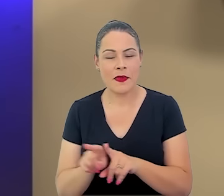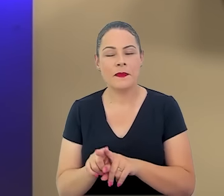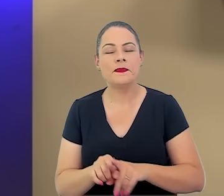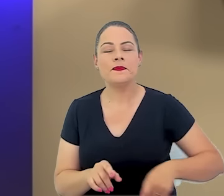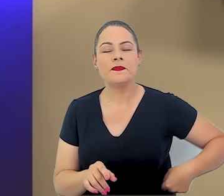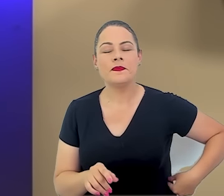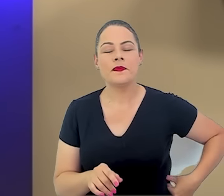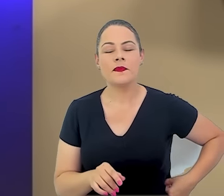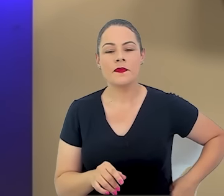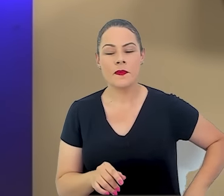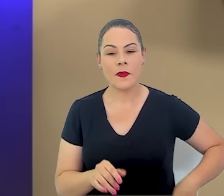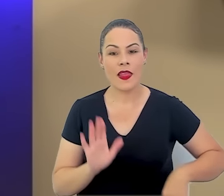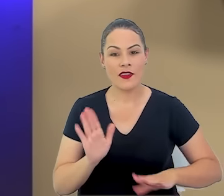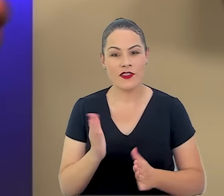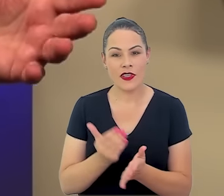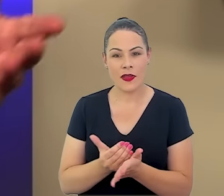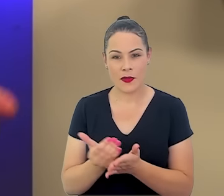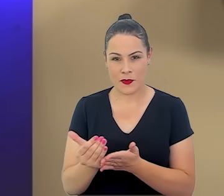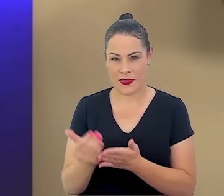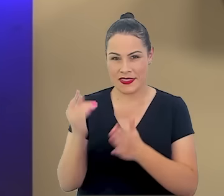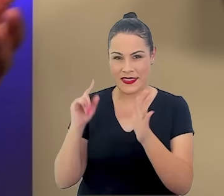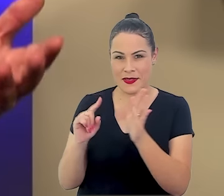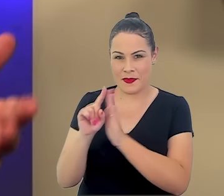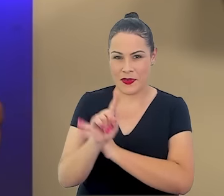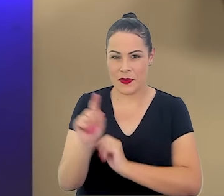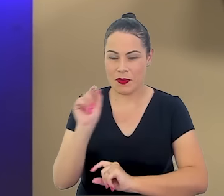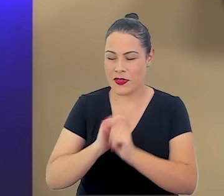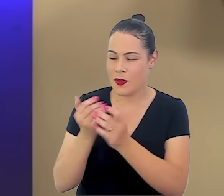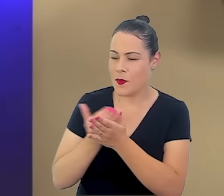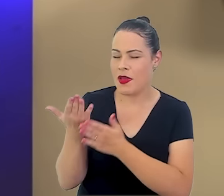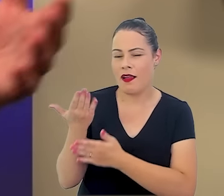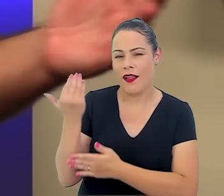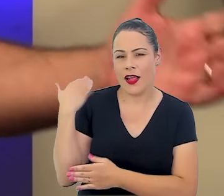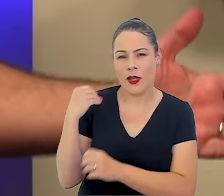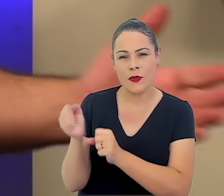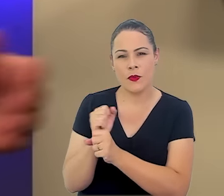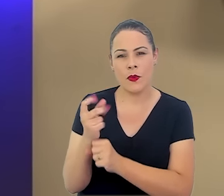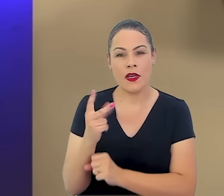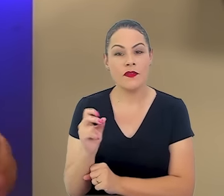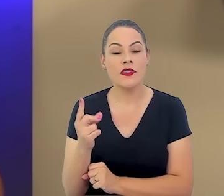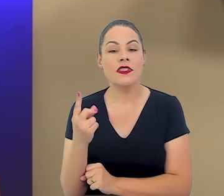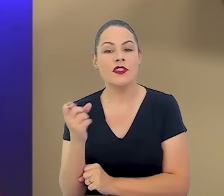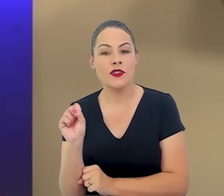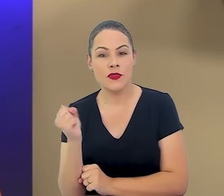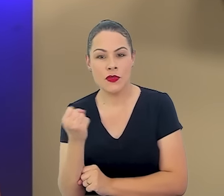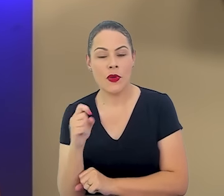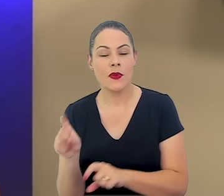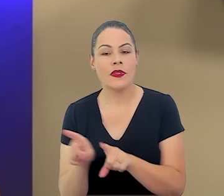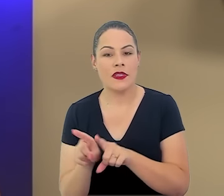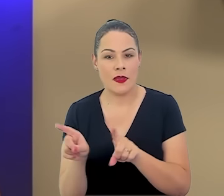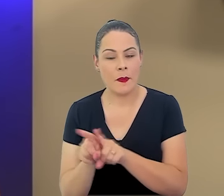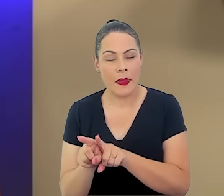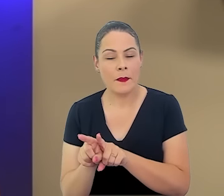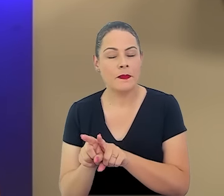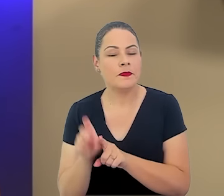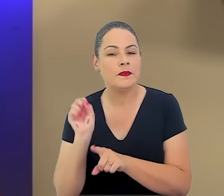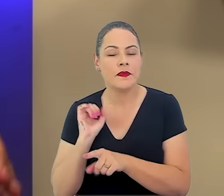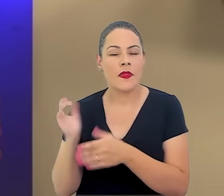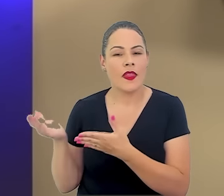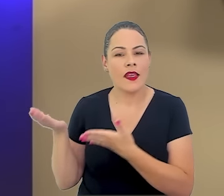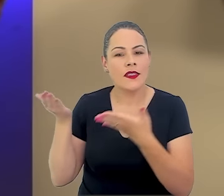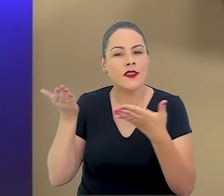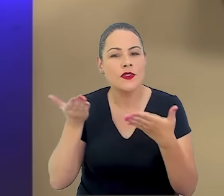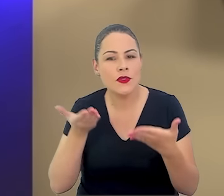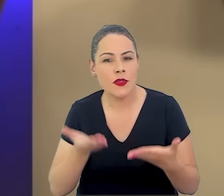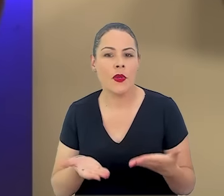até já começando, perguntando, né, desde 2018, quando se